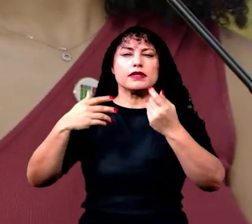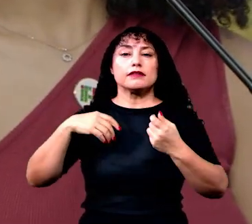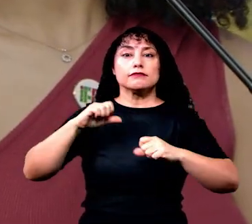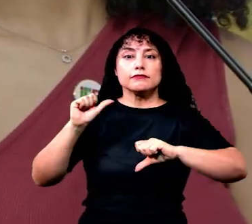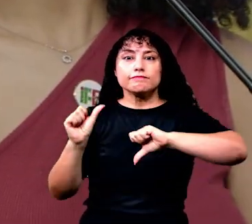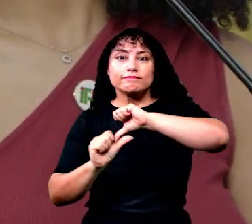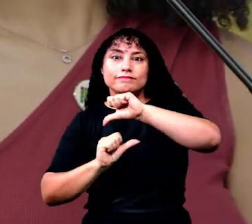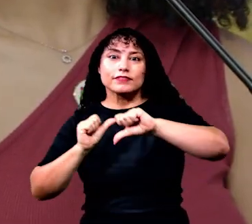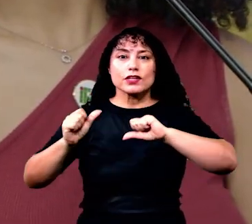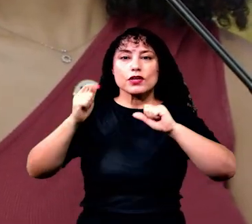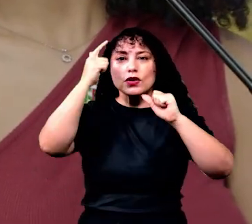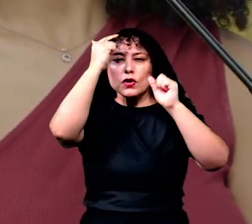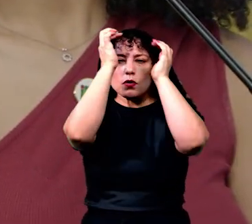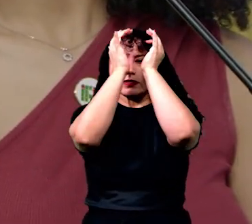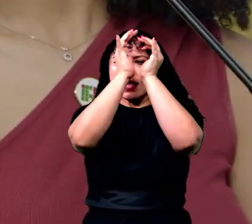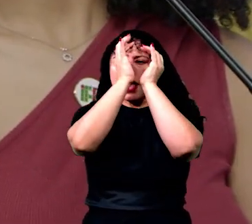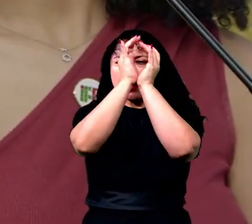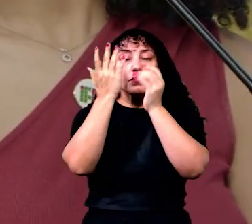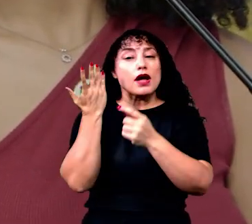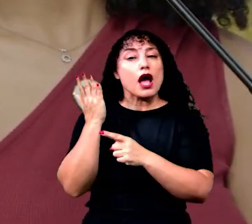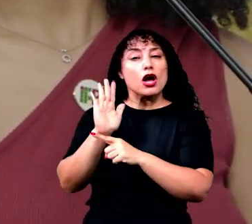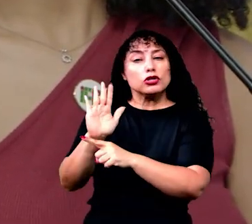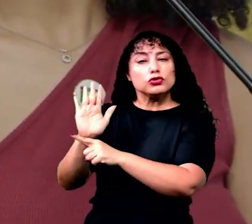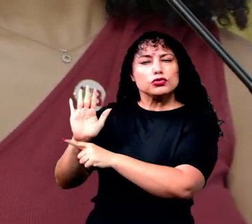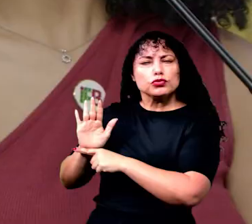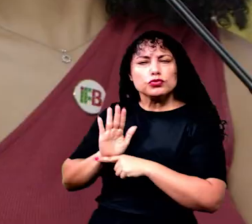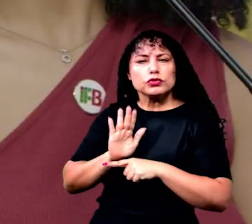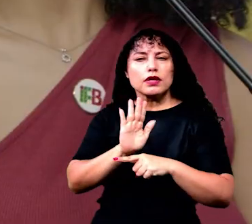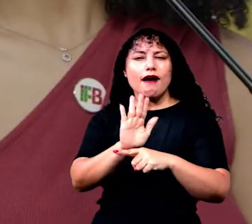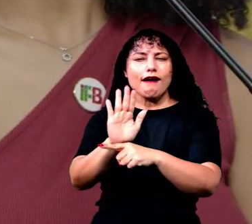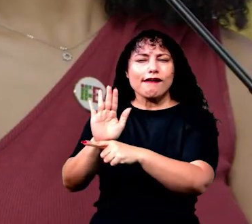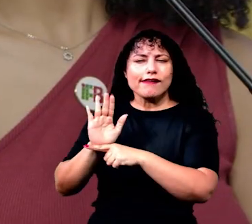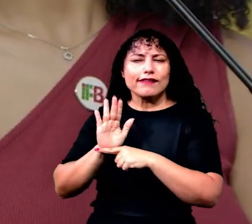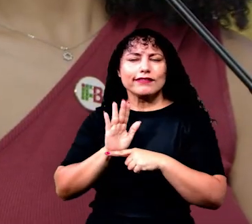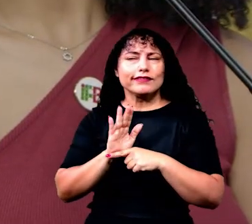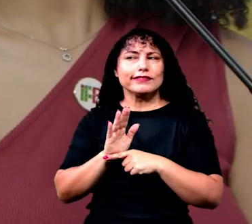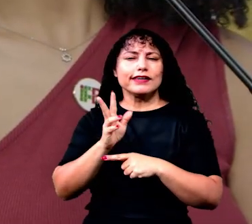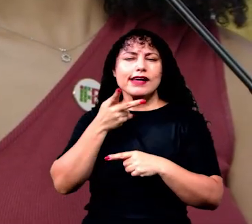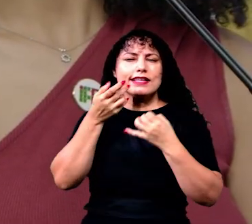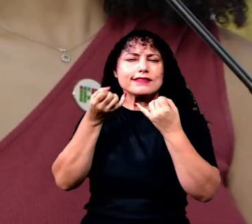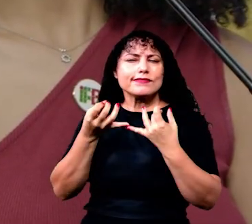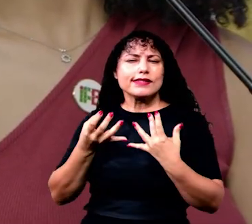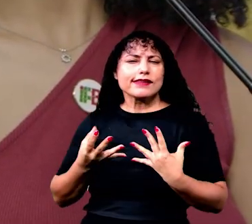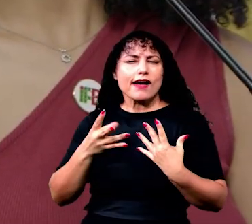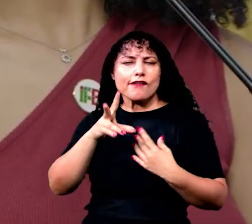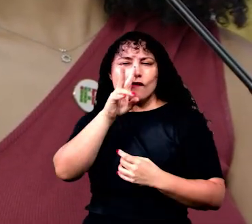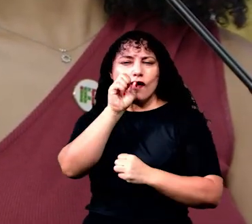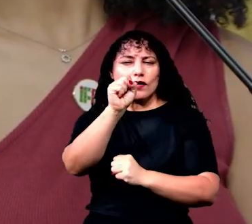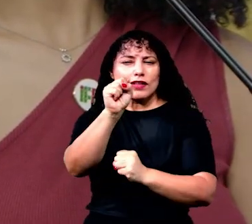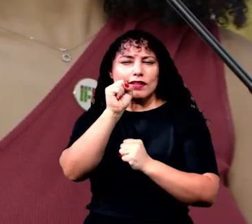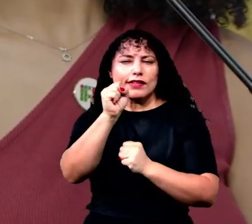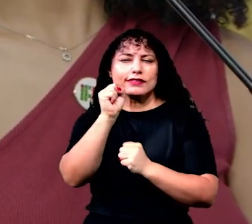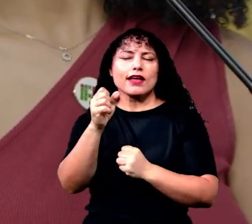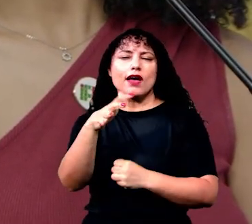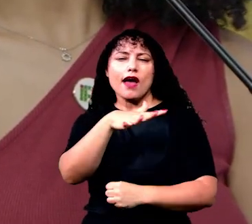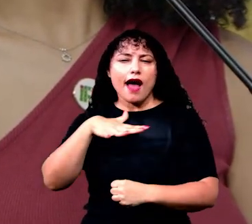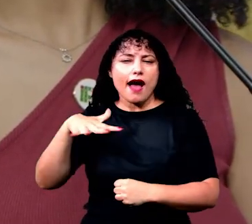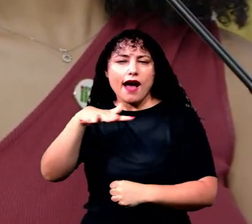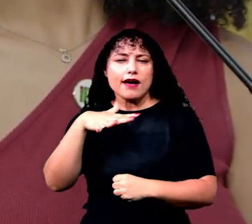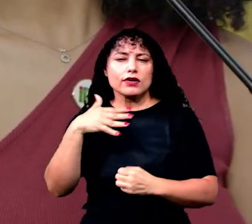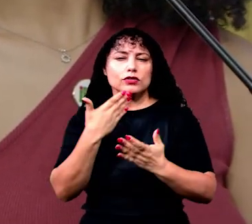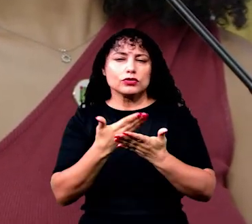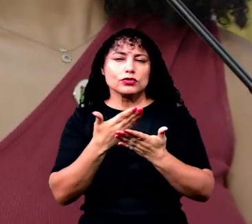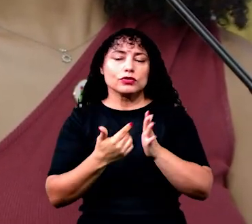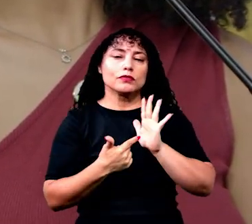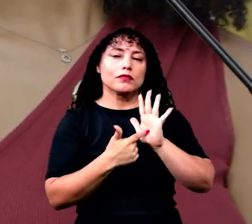nesse malabarismo aí que o cérebro faz, ajuda a, eu diria, fortalecer algumas áreas,